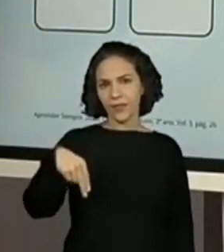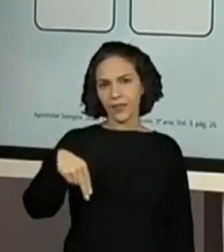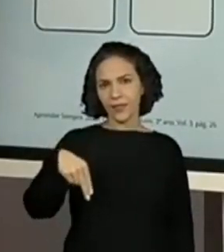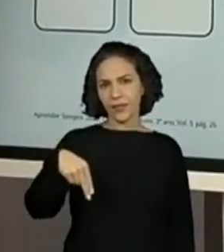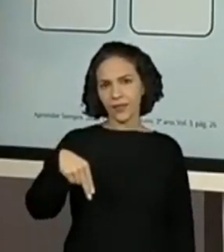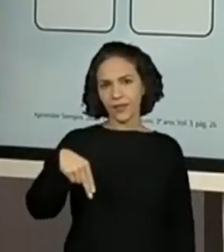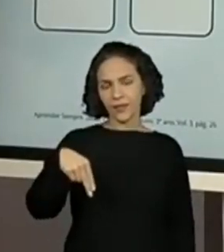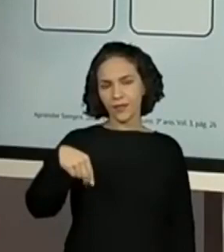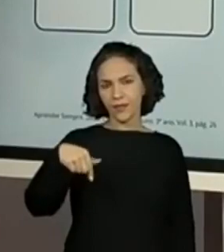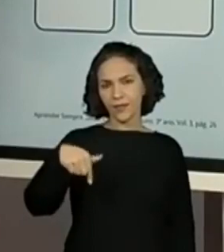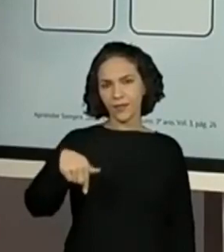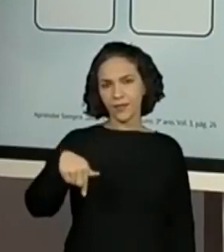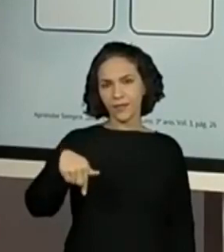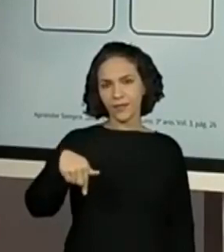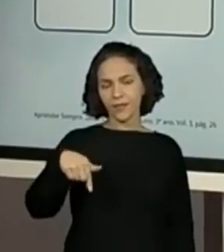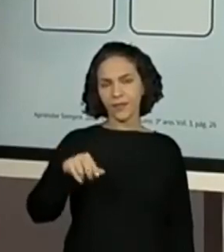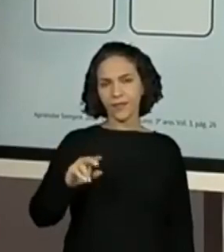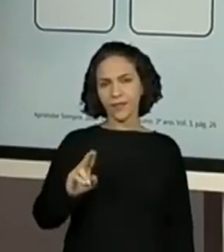55.